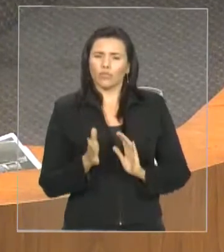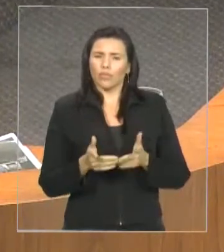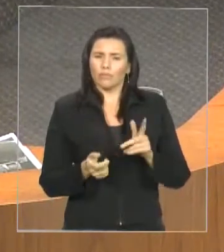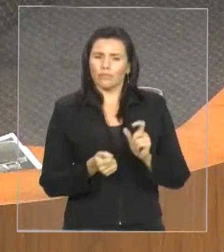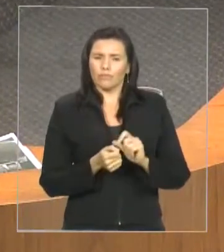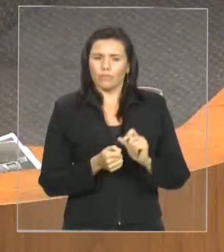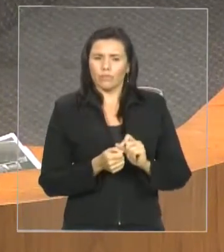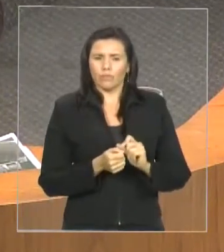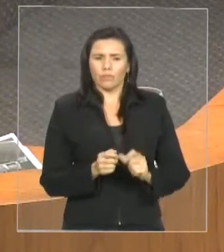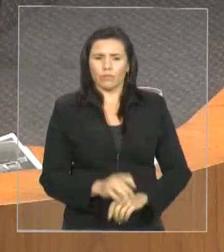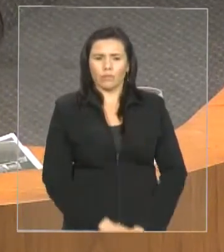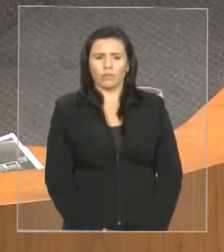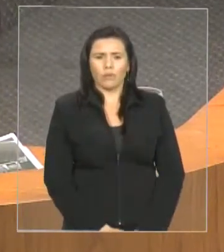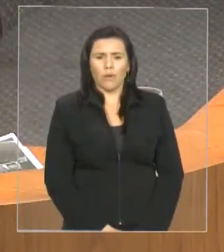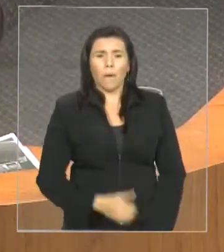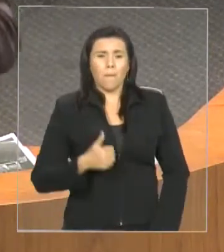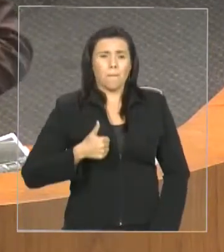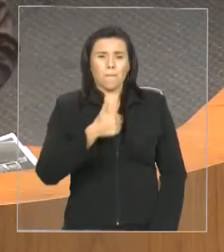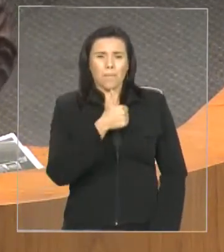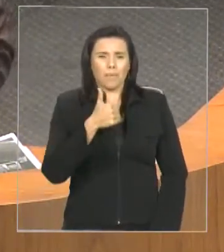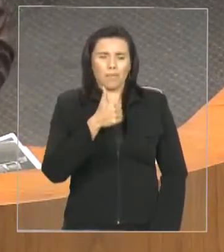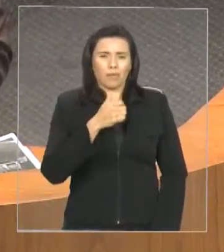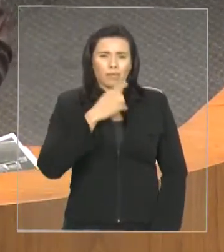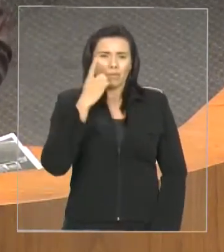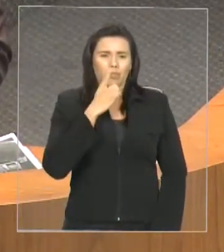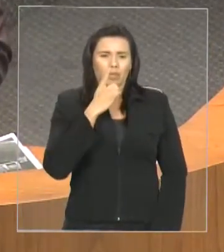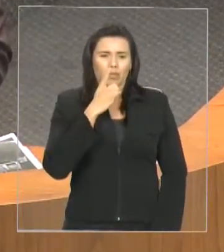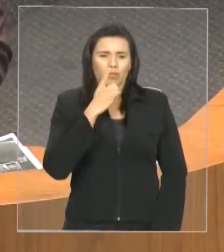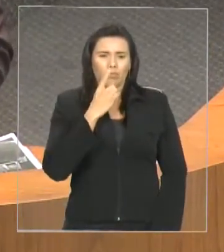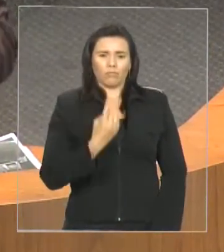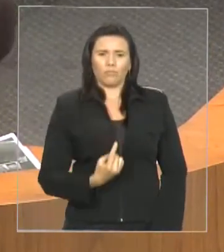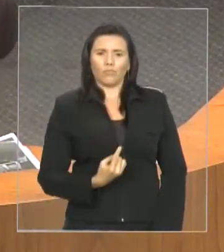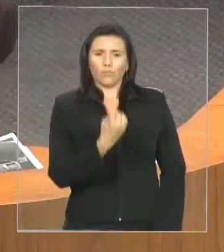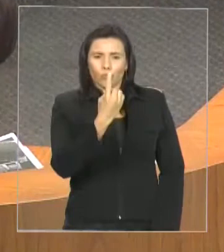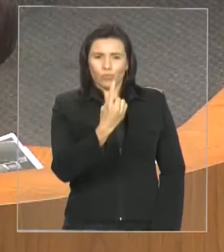primeiro deputado e único deputado,